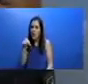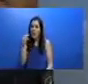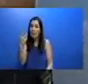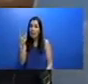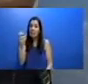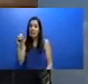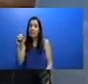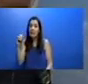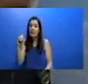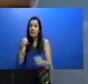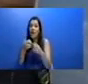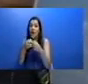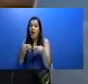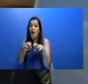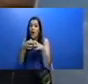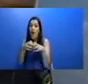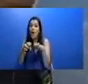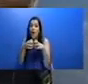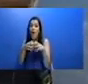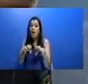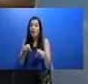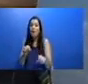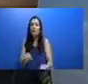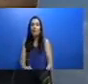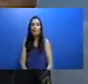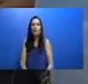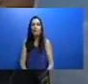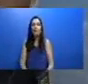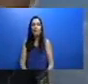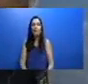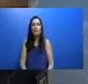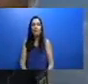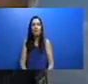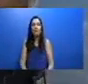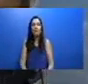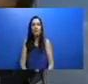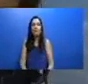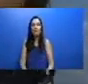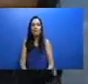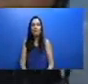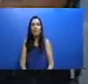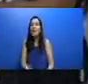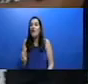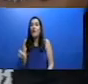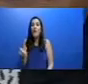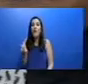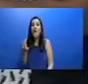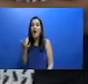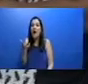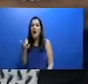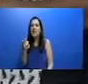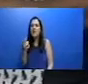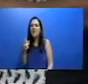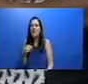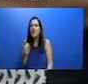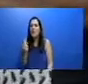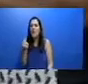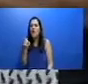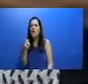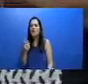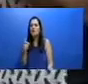30 ovos, ai gente, eu sei que vocês vão lembrar, né, do 30 ovos por R$10, mas vamos lá. Quantas dúzias levaria para